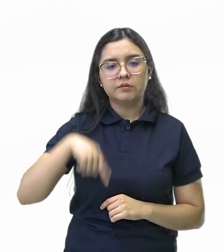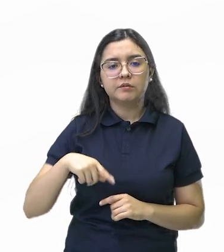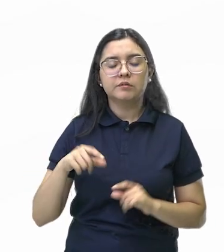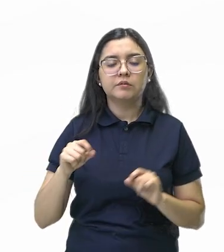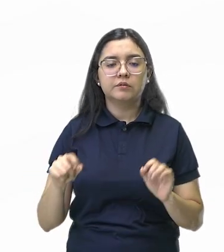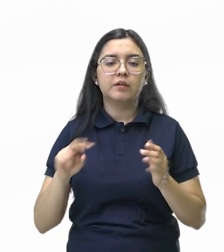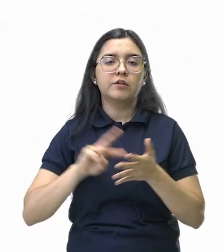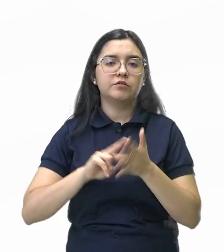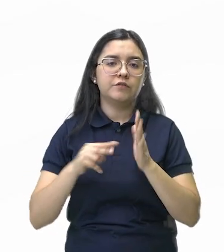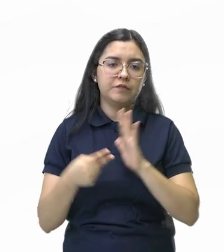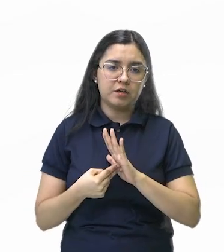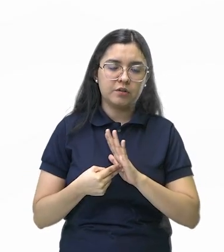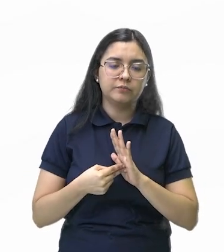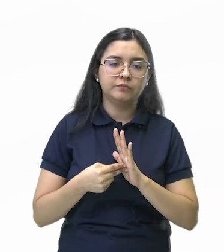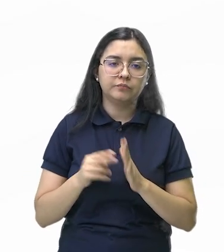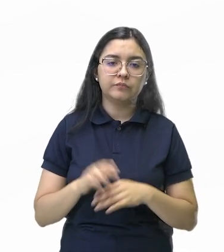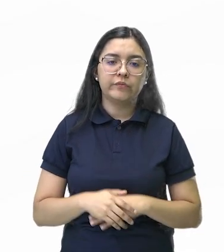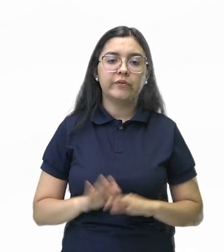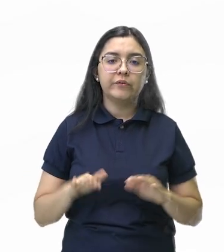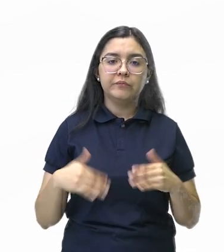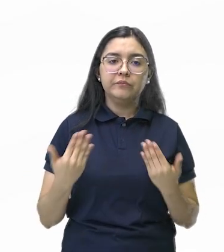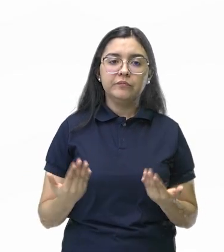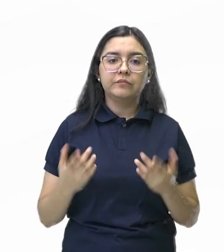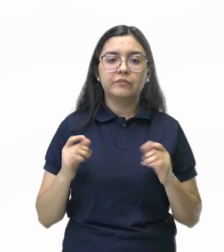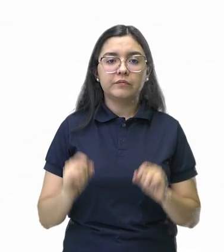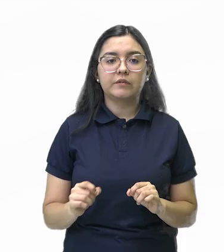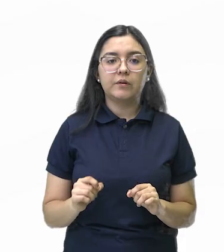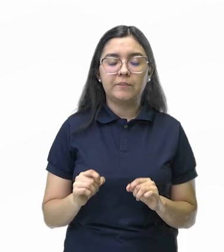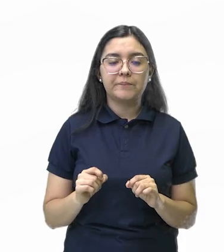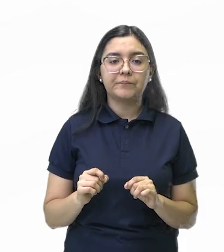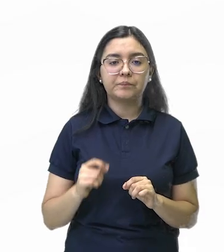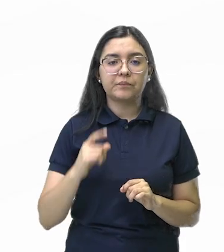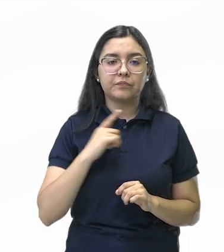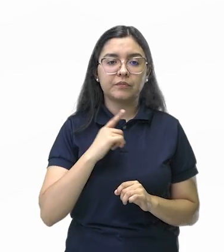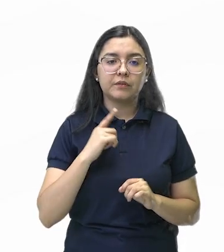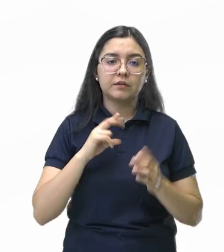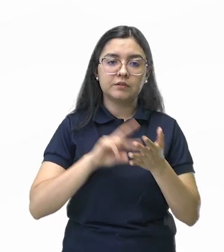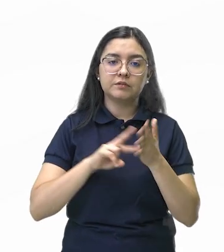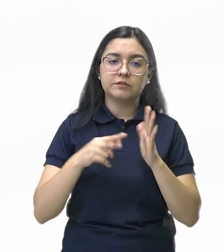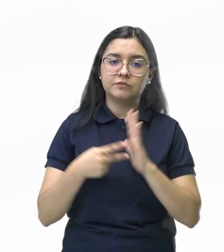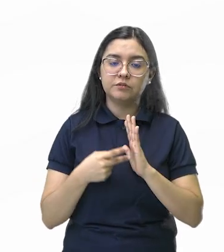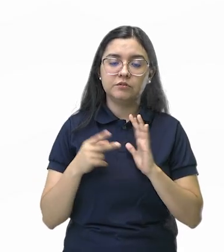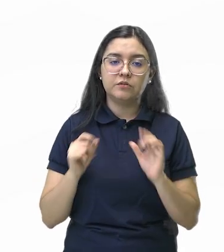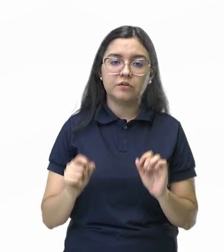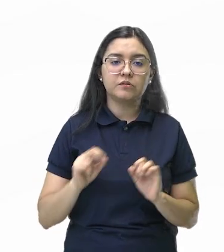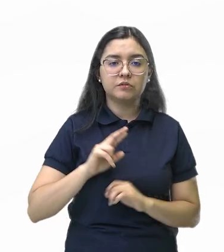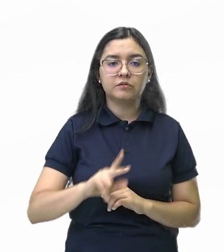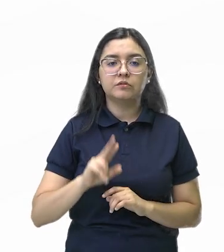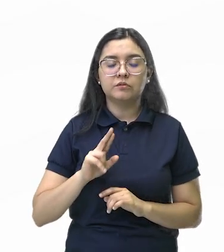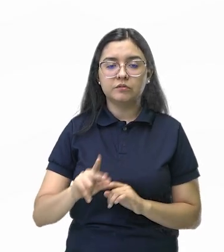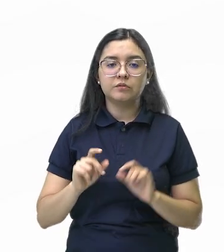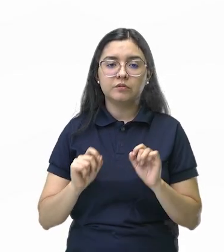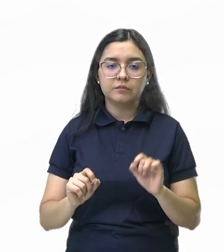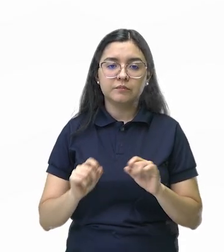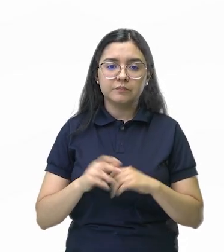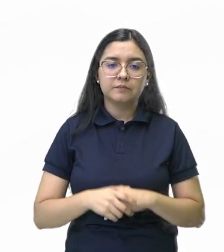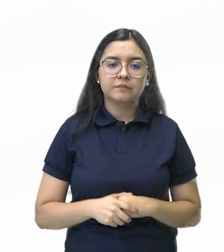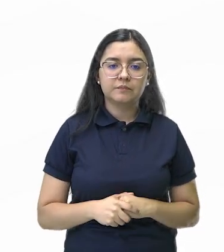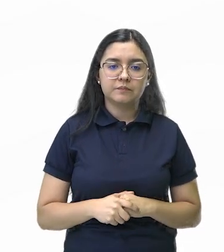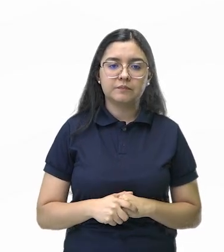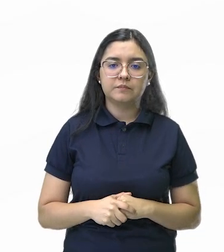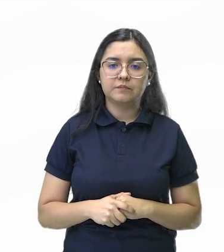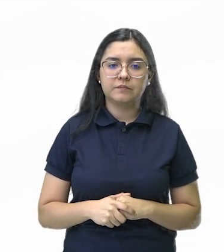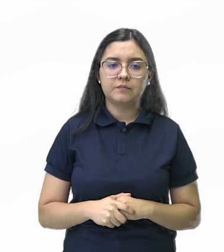de significado. Então, sendo que este significado não é inato nas